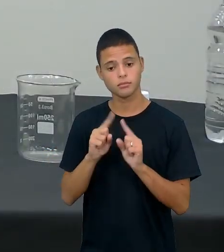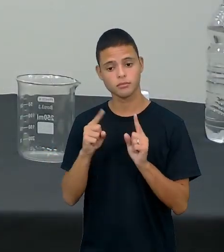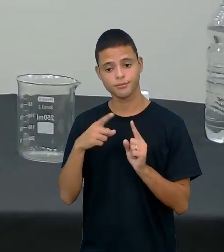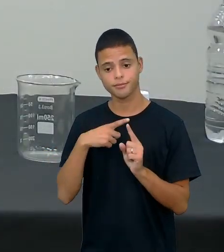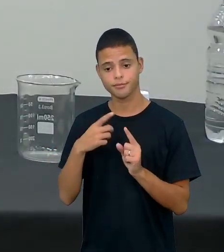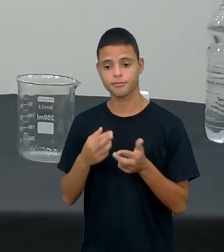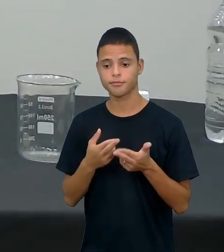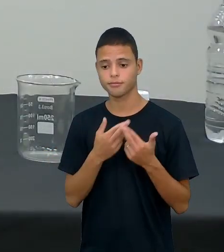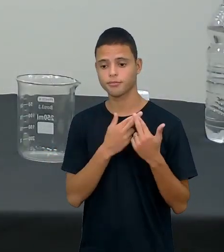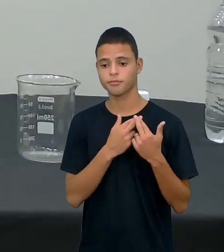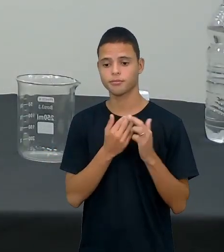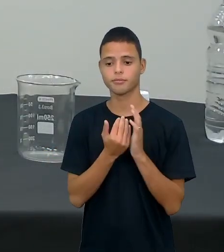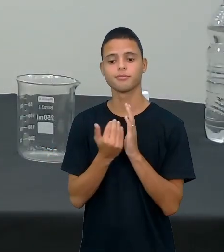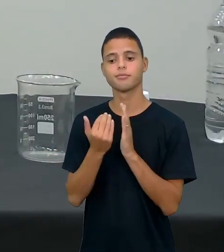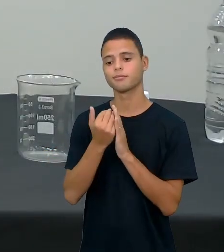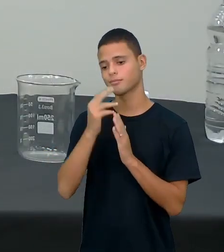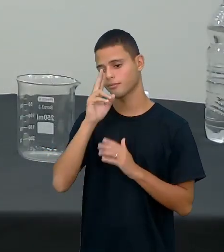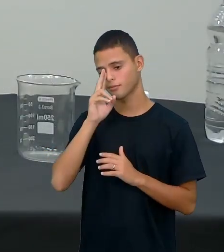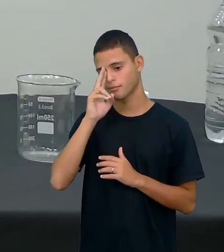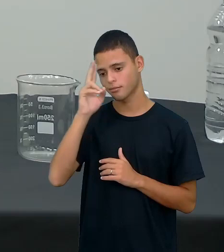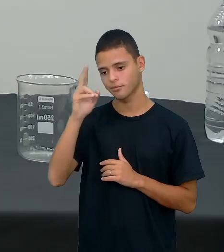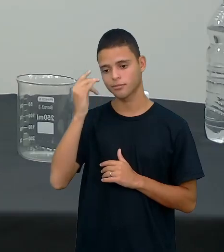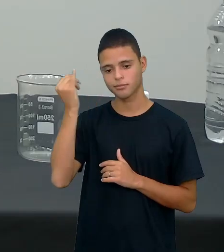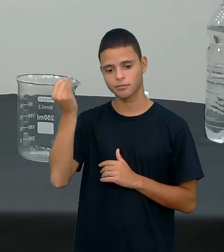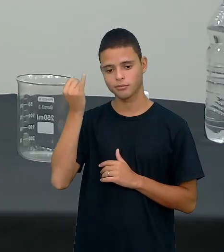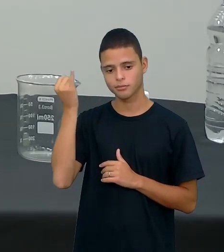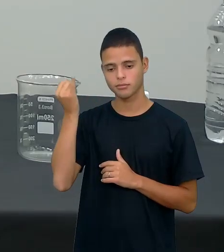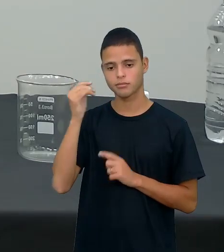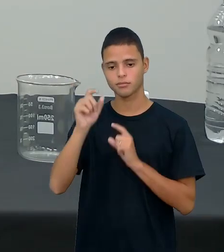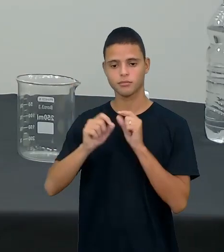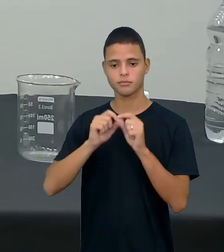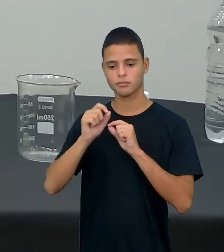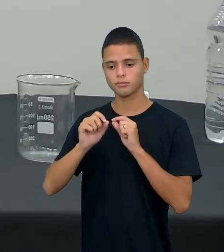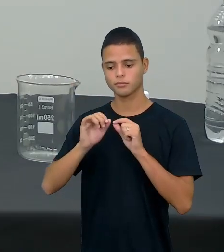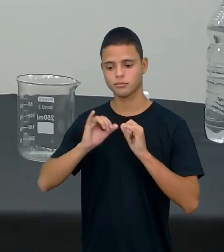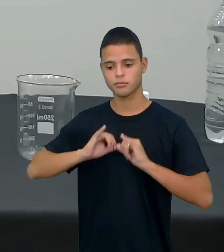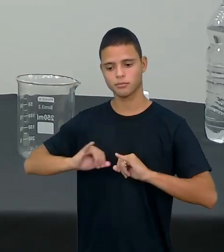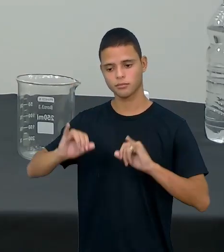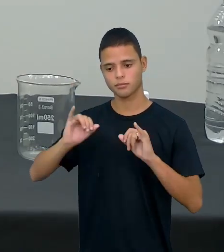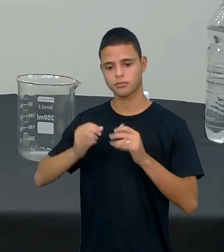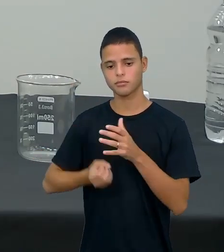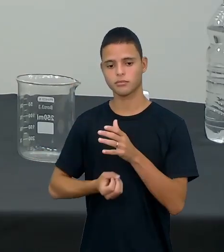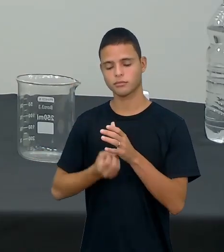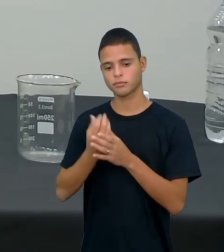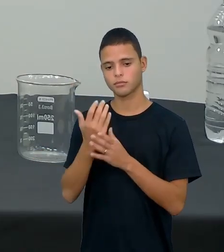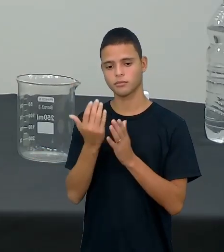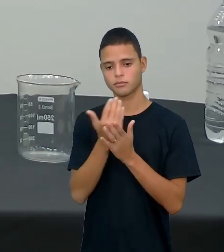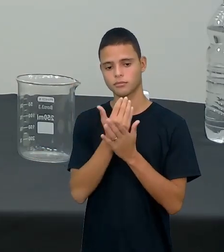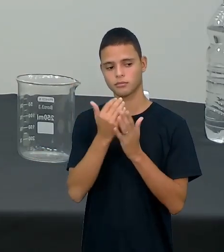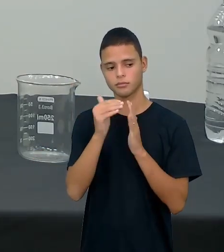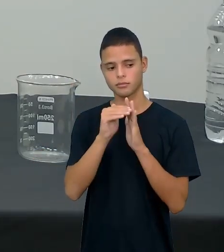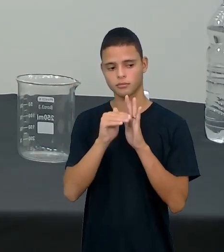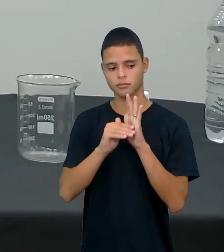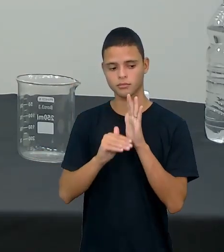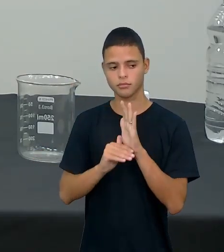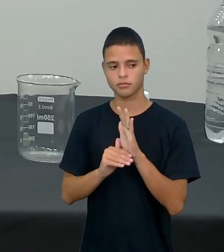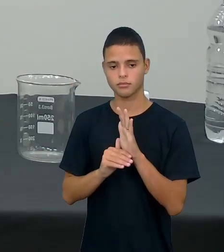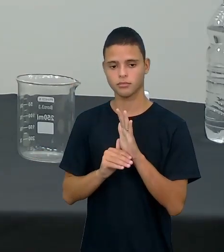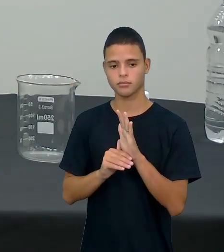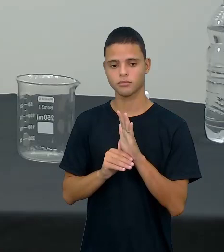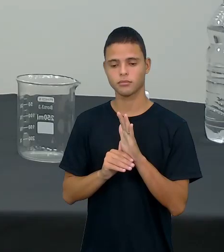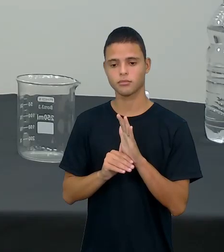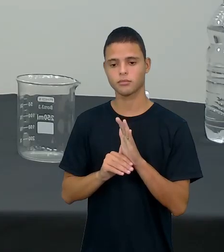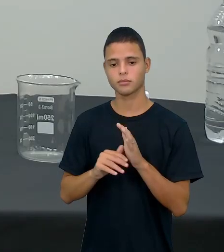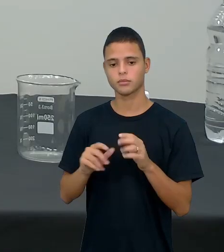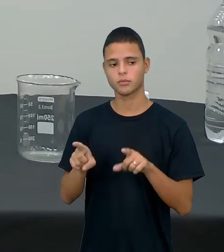super importante, principalmente no envio e na fabricação de enzimas, que também a gente vai falar um pouquinho mais